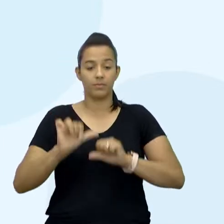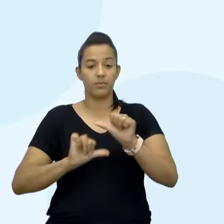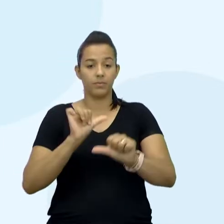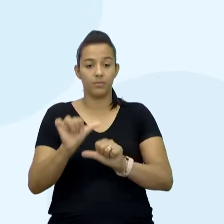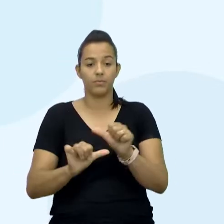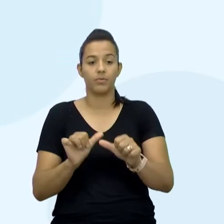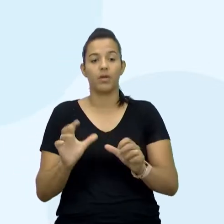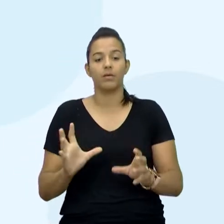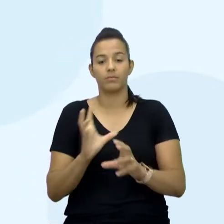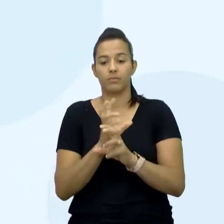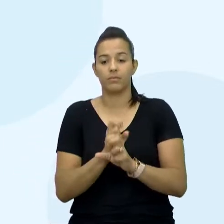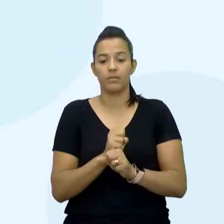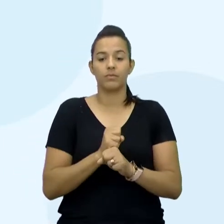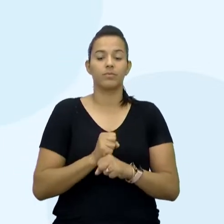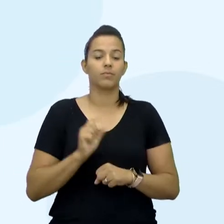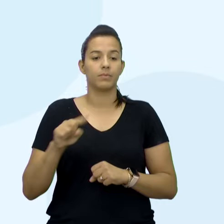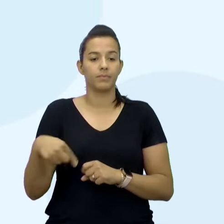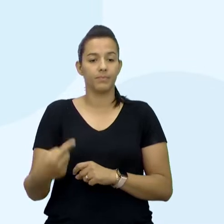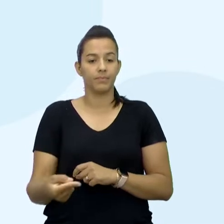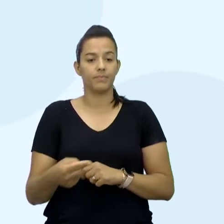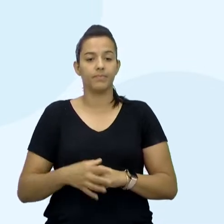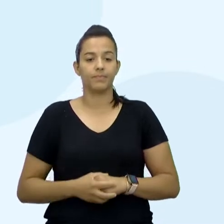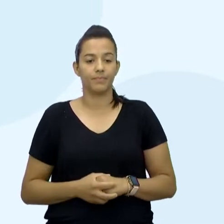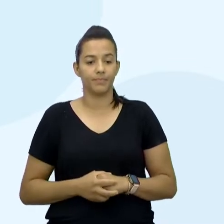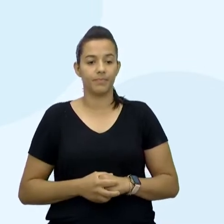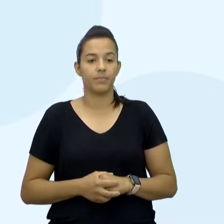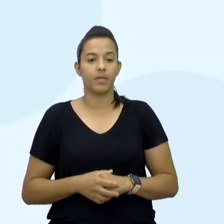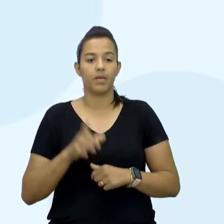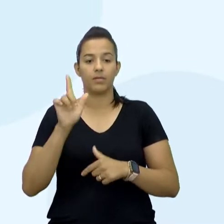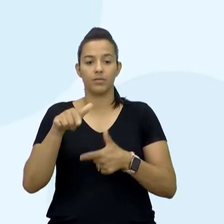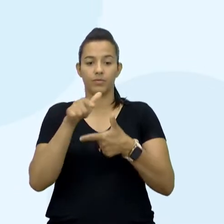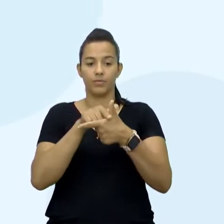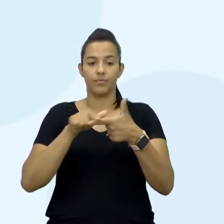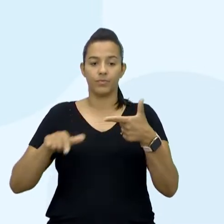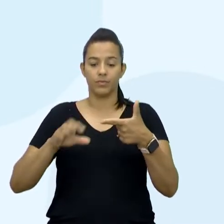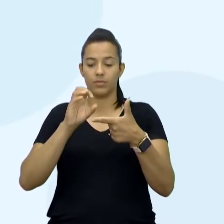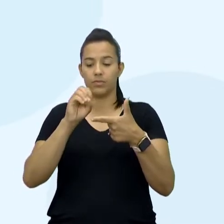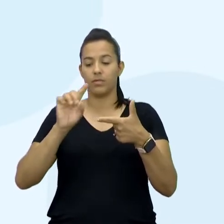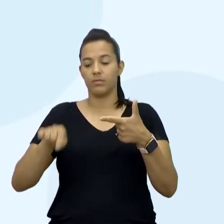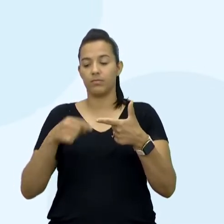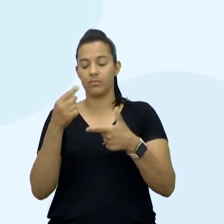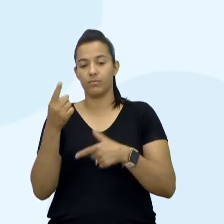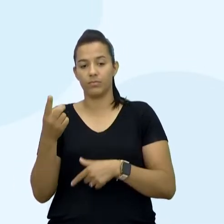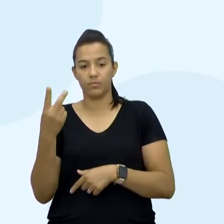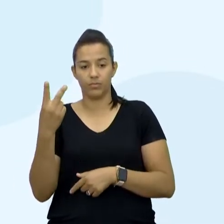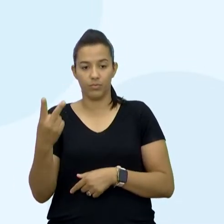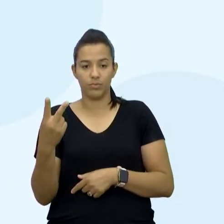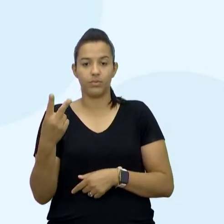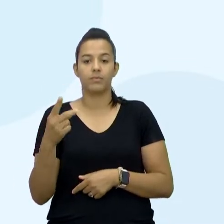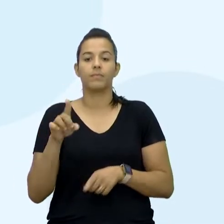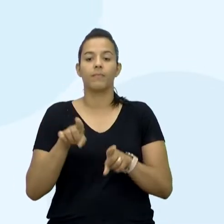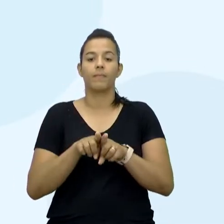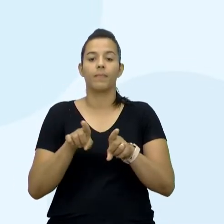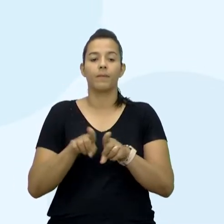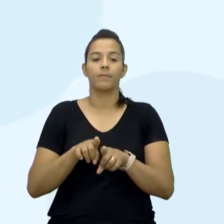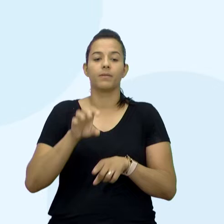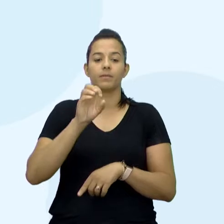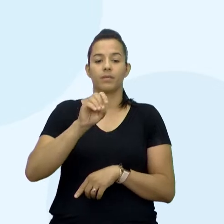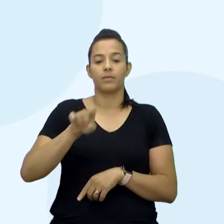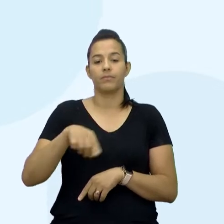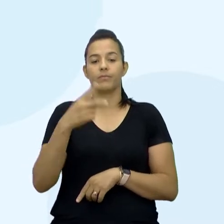Então, o período vai ser o que ali no caso? Ó. Aí eu dividi o 0,2 por 0,8, fiz uma divisão, vai dar